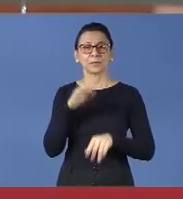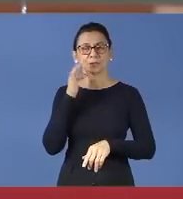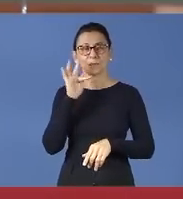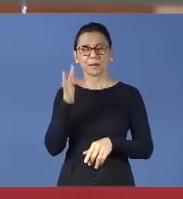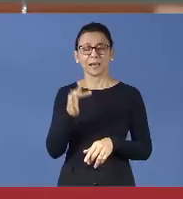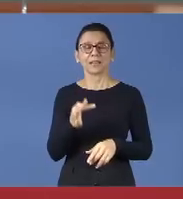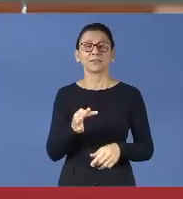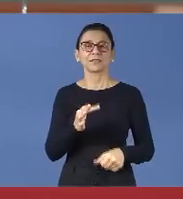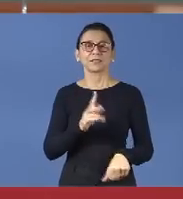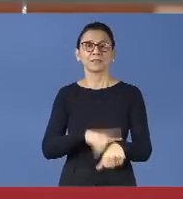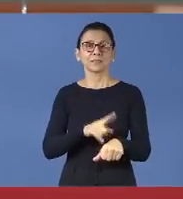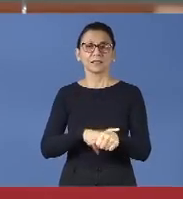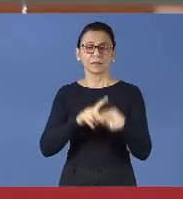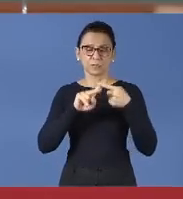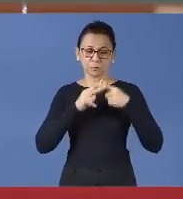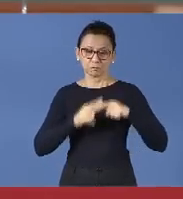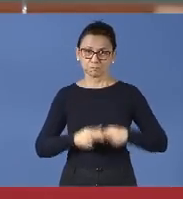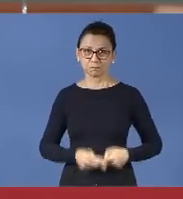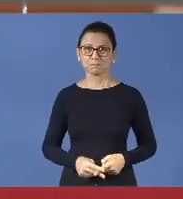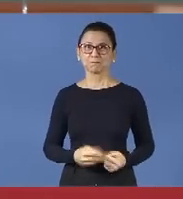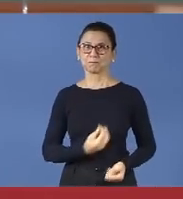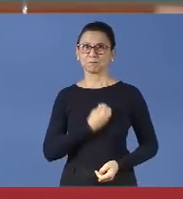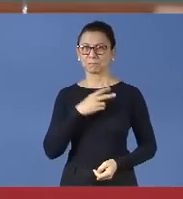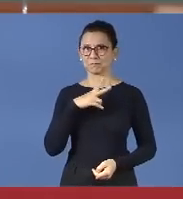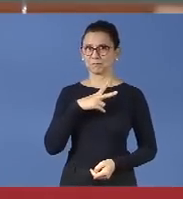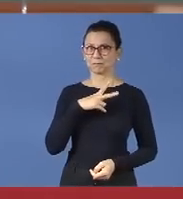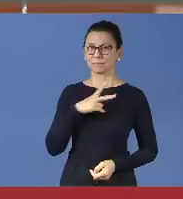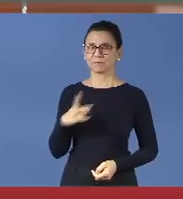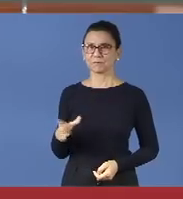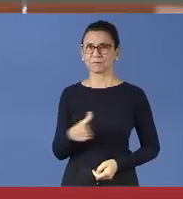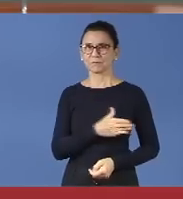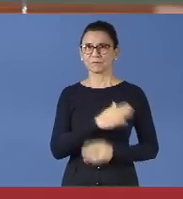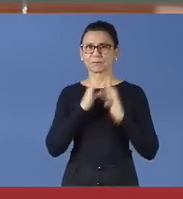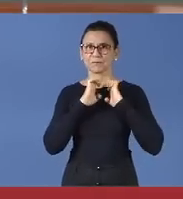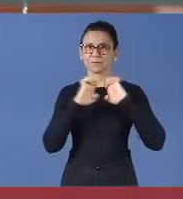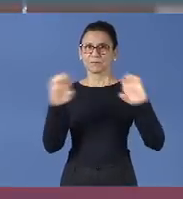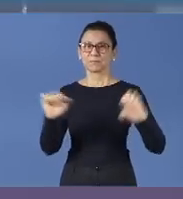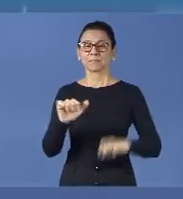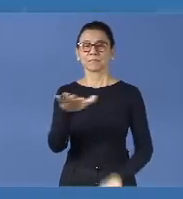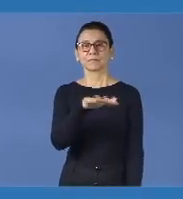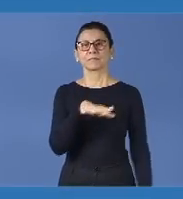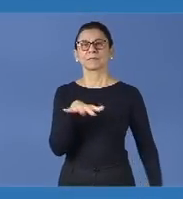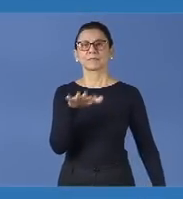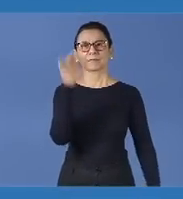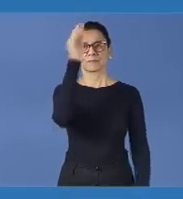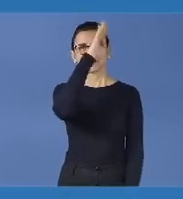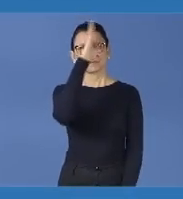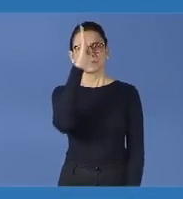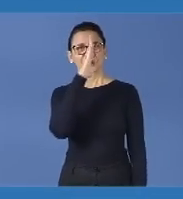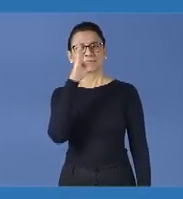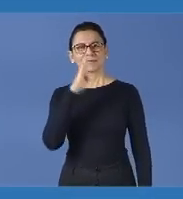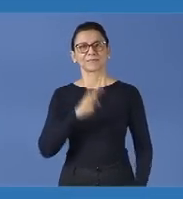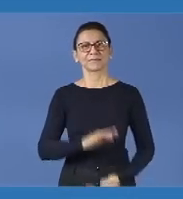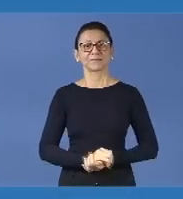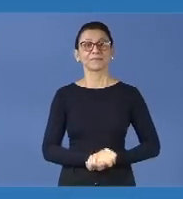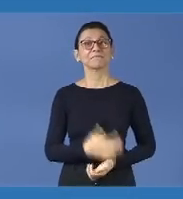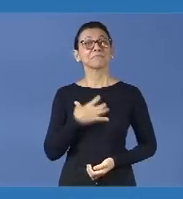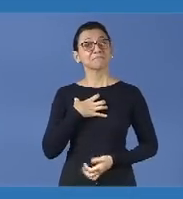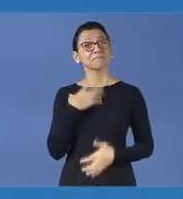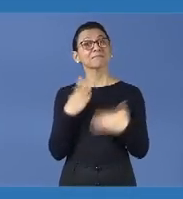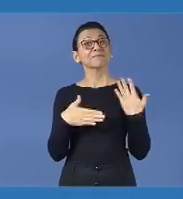participando ali naquela região. Evangelizações realizadas no Brasil, outro destaque também que alegra o nosso